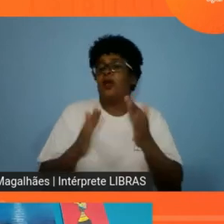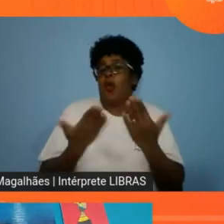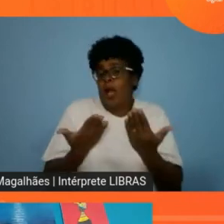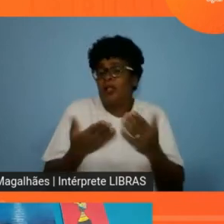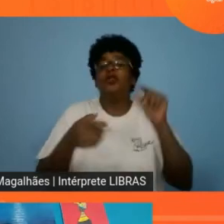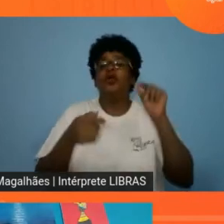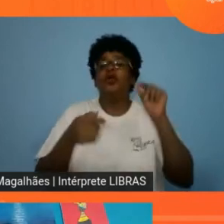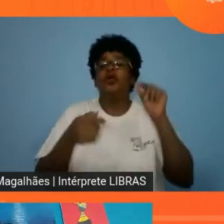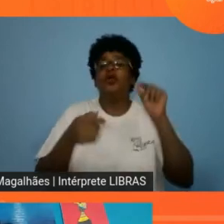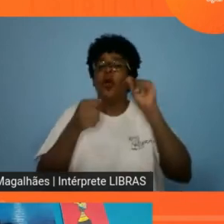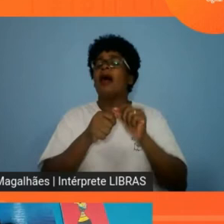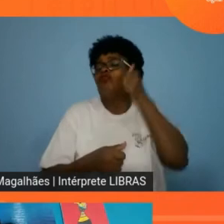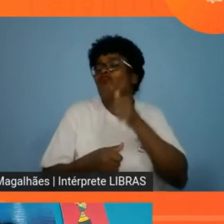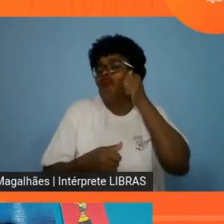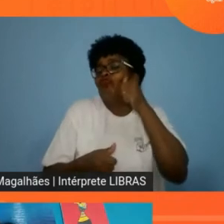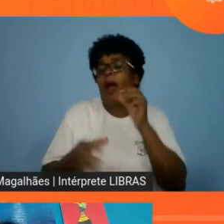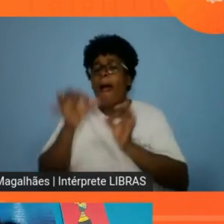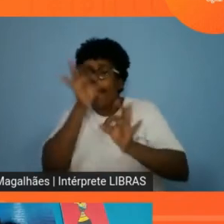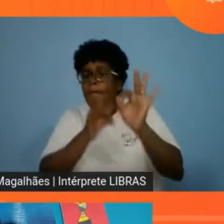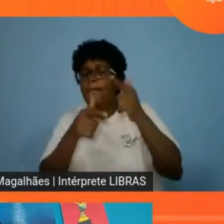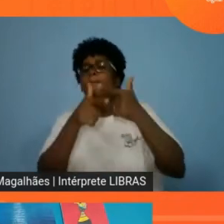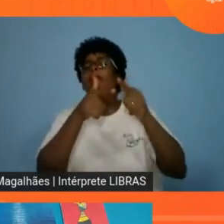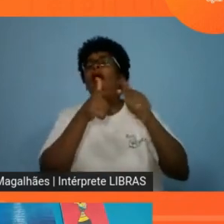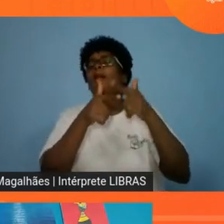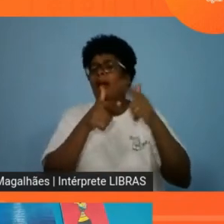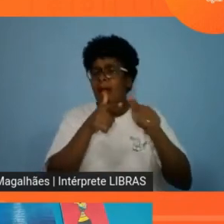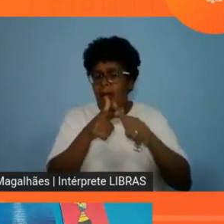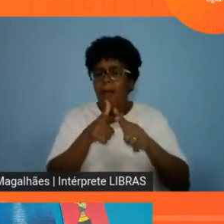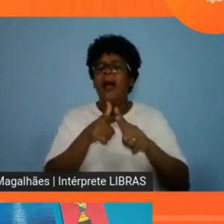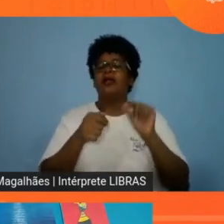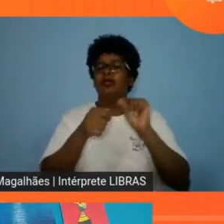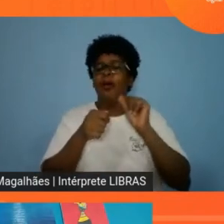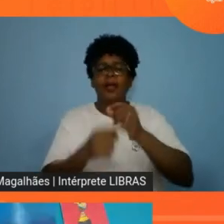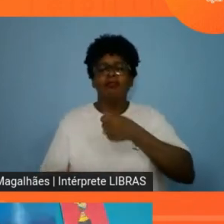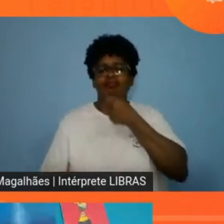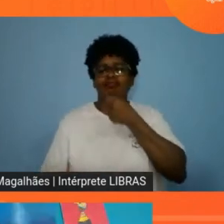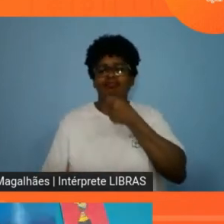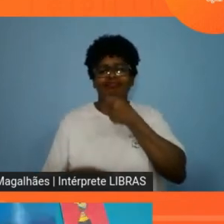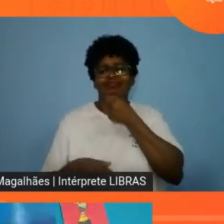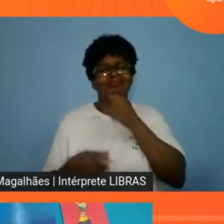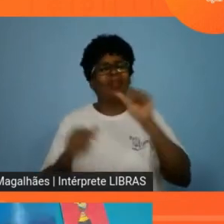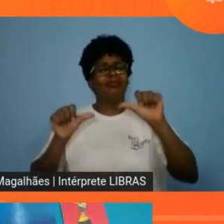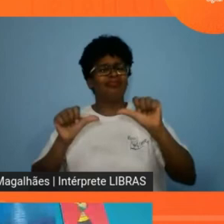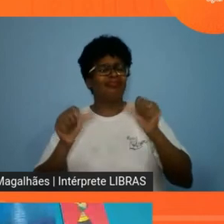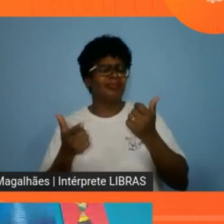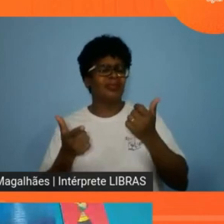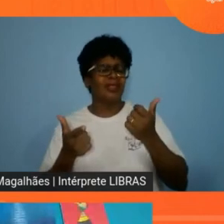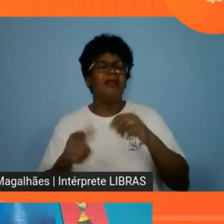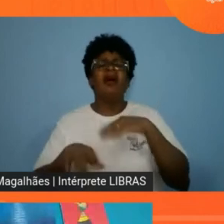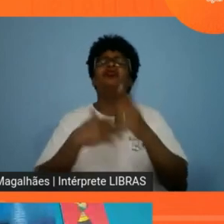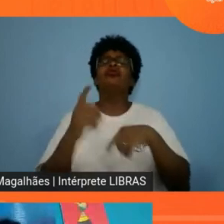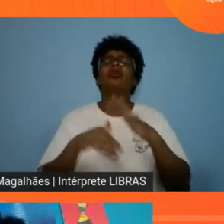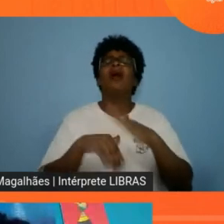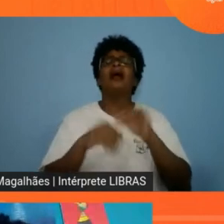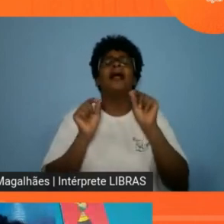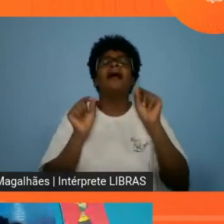Enquanto a Ingrid com. Dá um conserto no microfone, que eu acho que. E aí a gente pode chamar a Bárbara ou a Lucilene